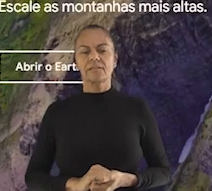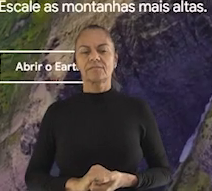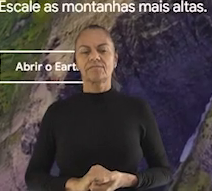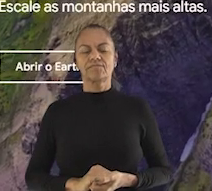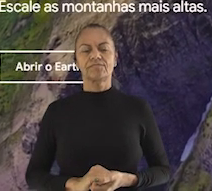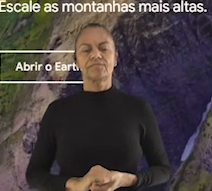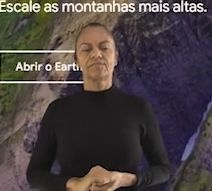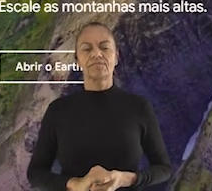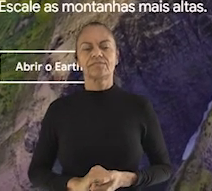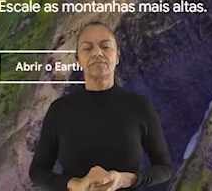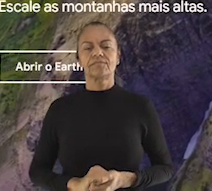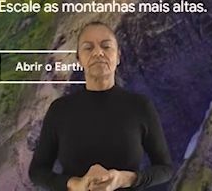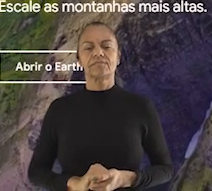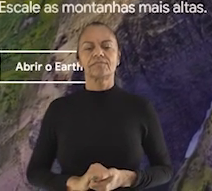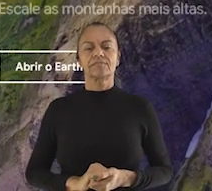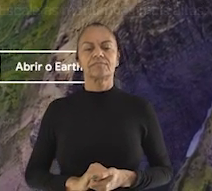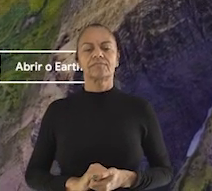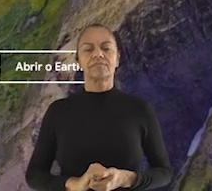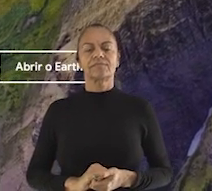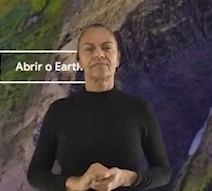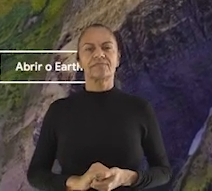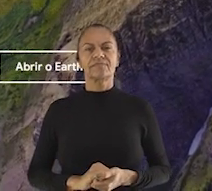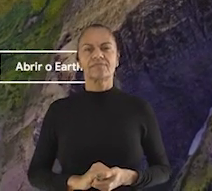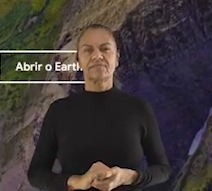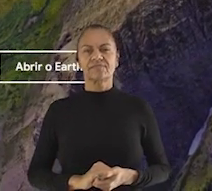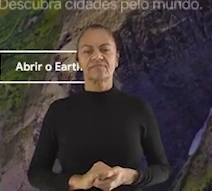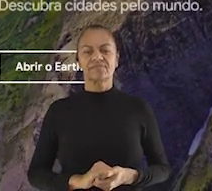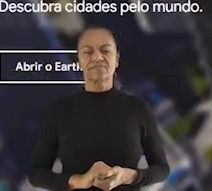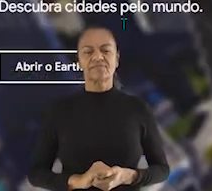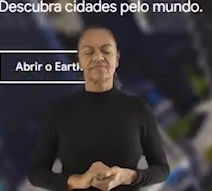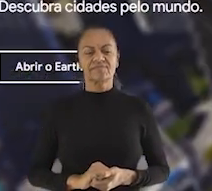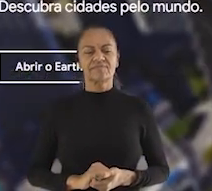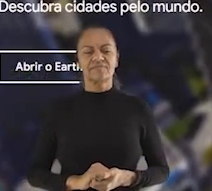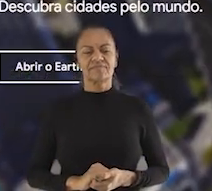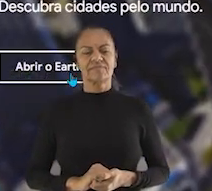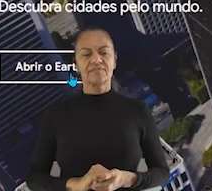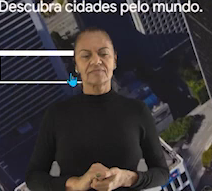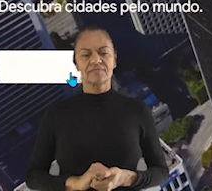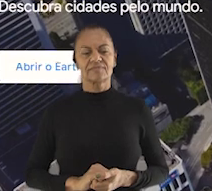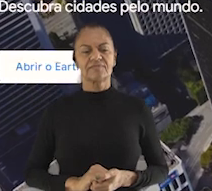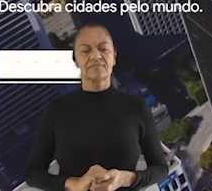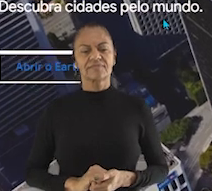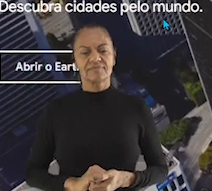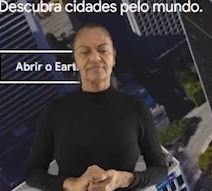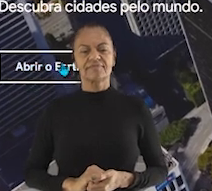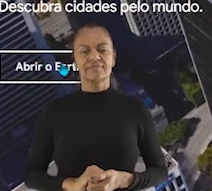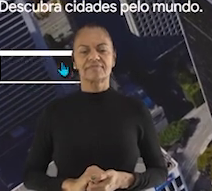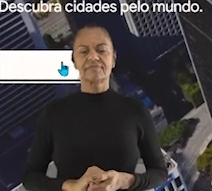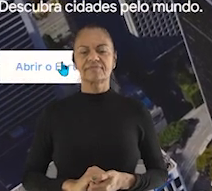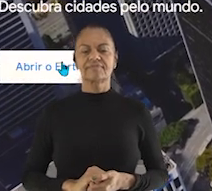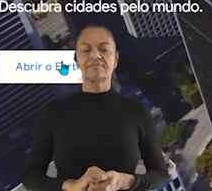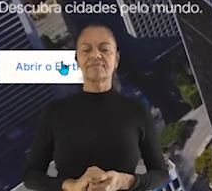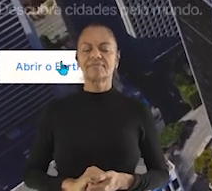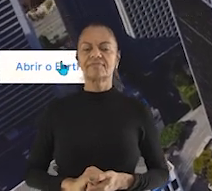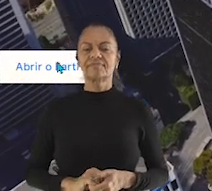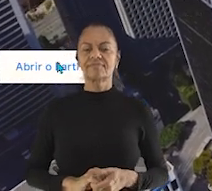Google Earth, o globo terrestre mais detalhado do mundo. Descubra cidades pelo mundo. E aí você clica aqui em